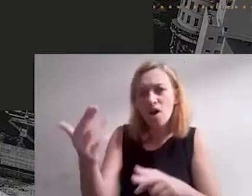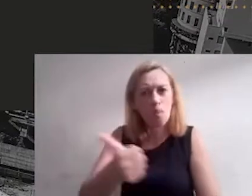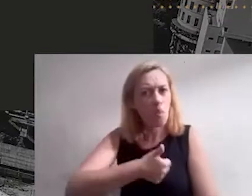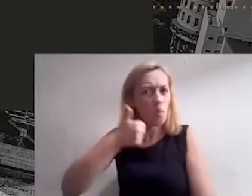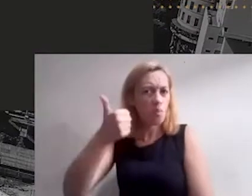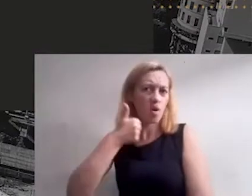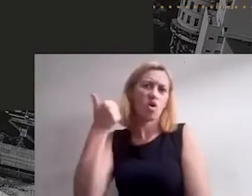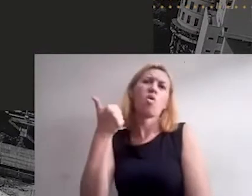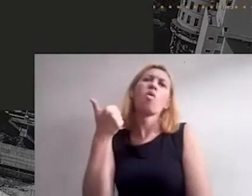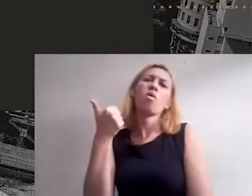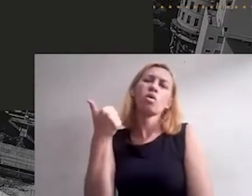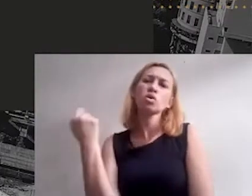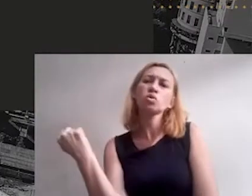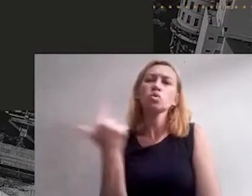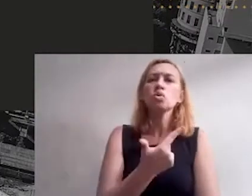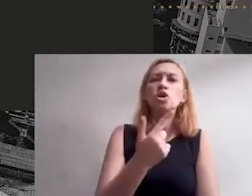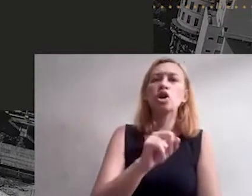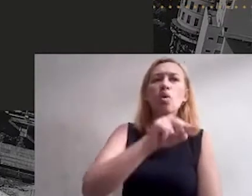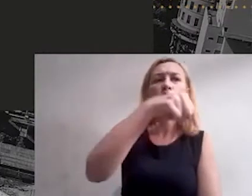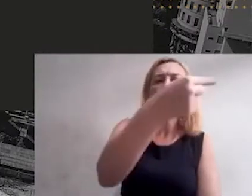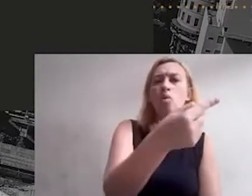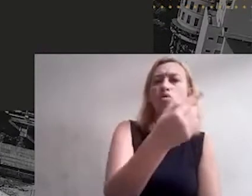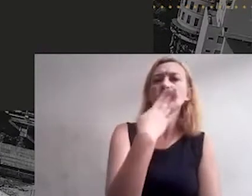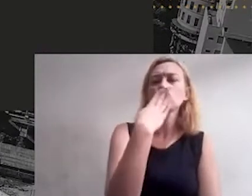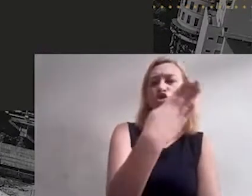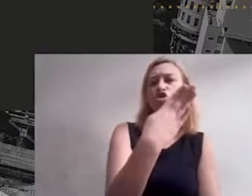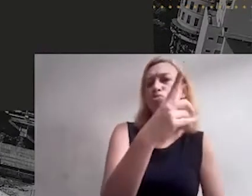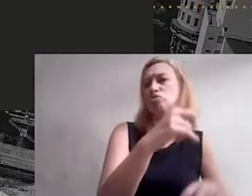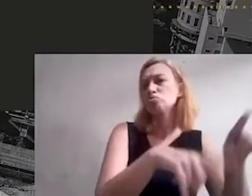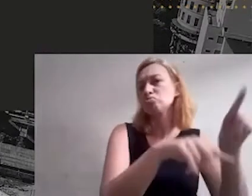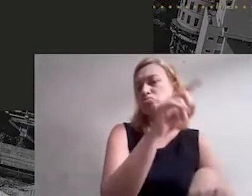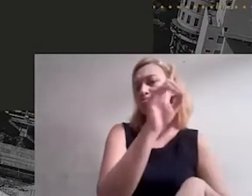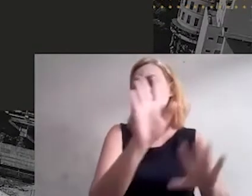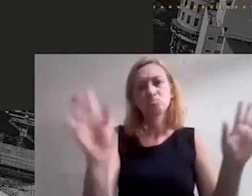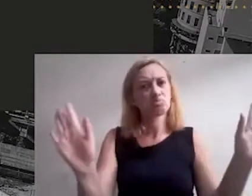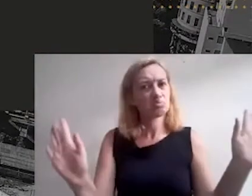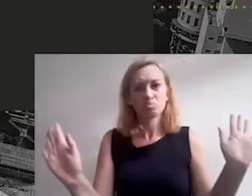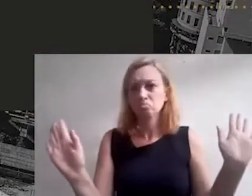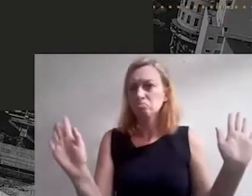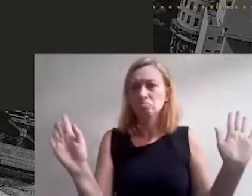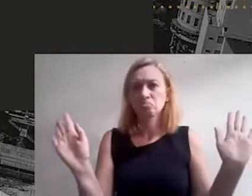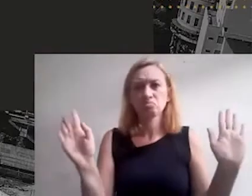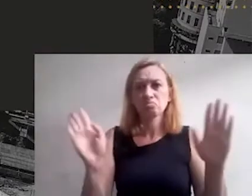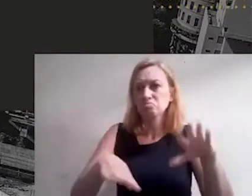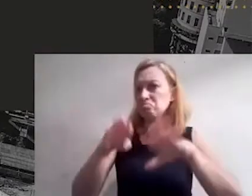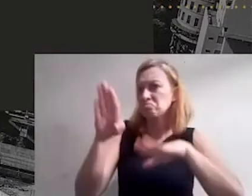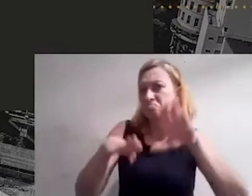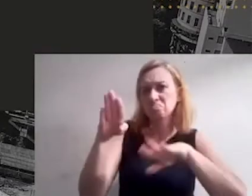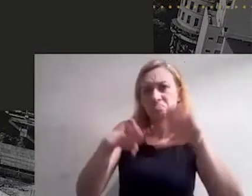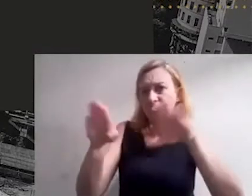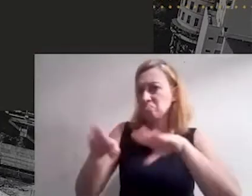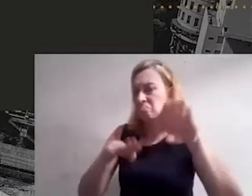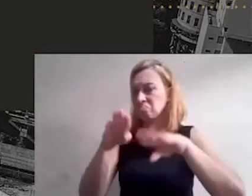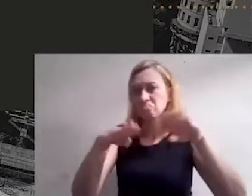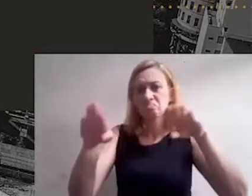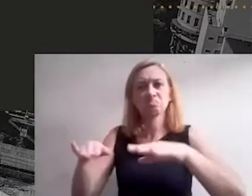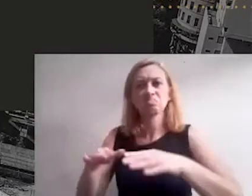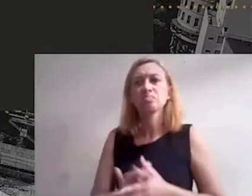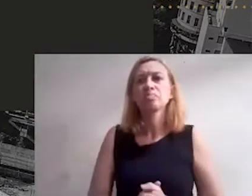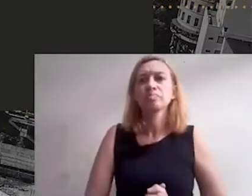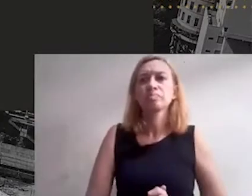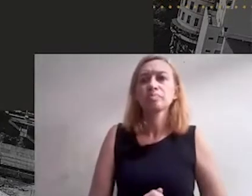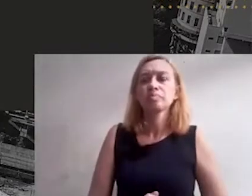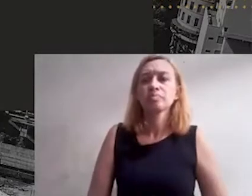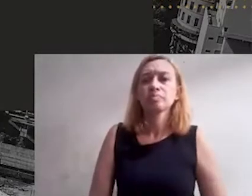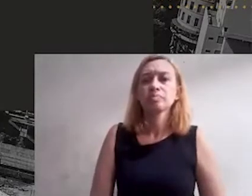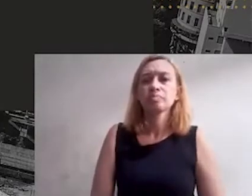qualquer outro instrumento. Então, a pessoa tem que ter dinheiro também. Né? Eu não sou da visão